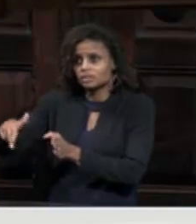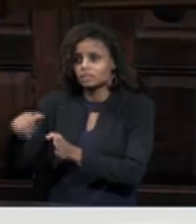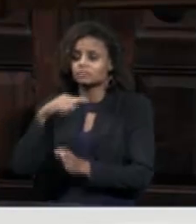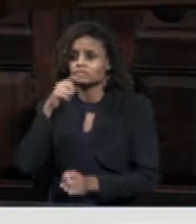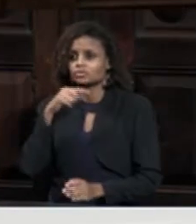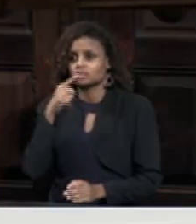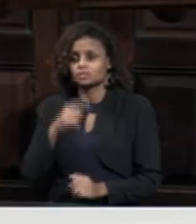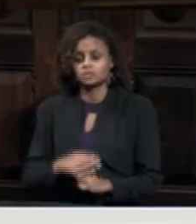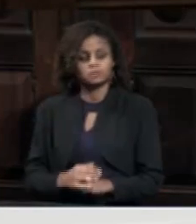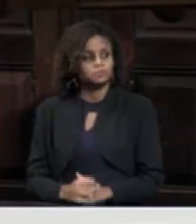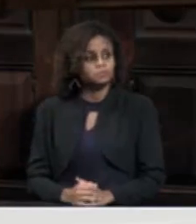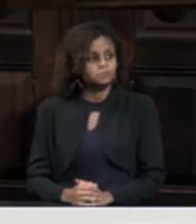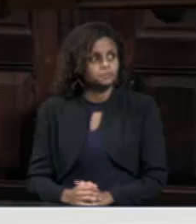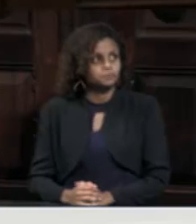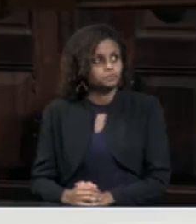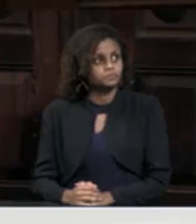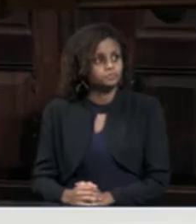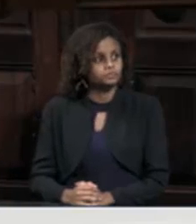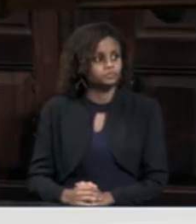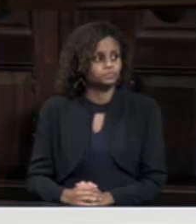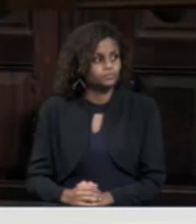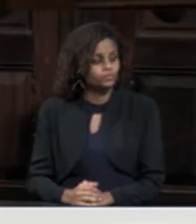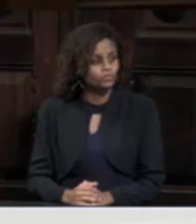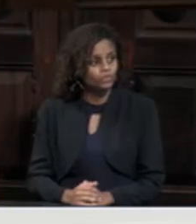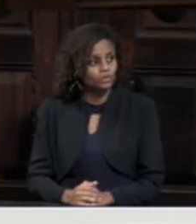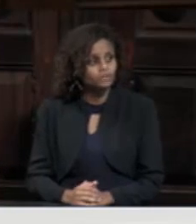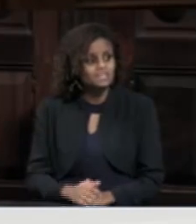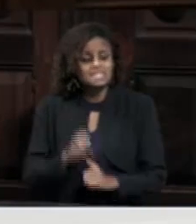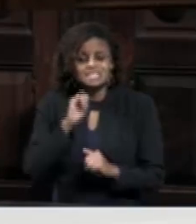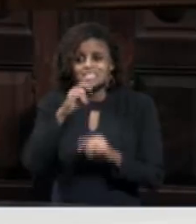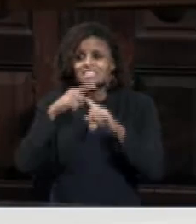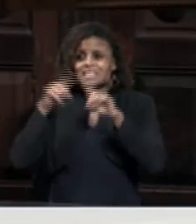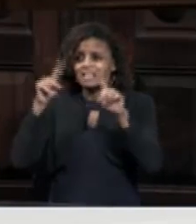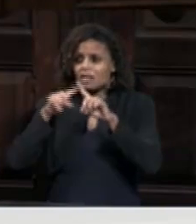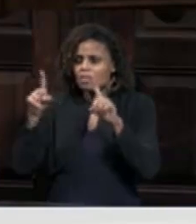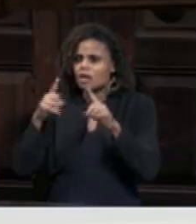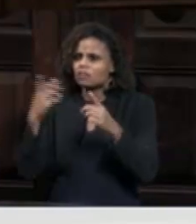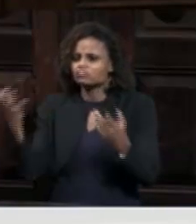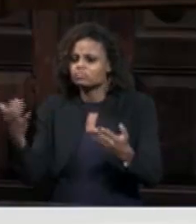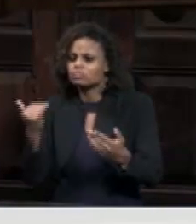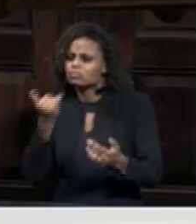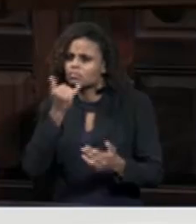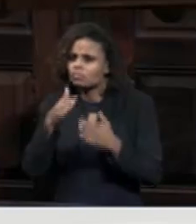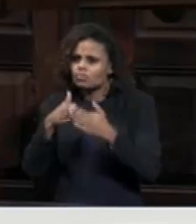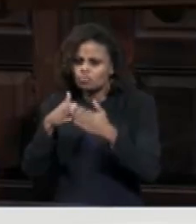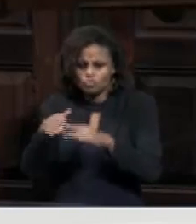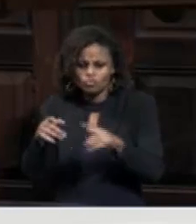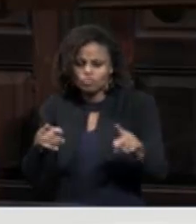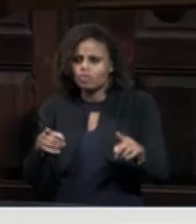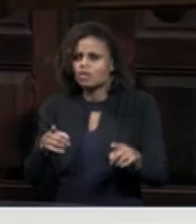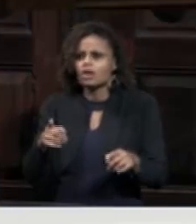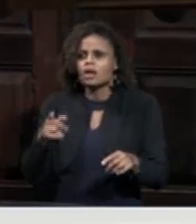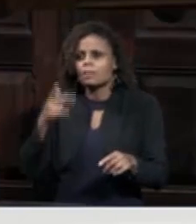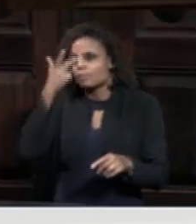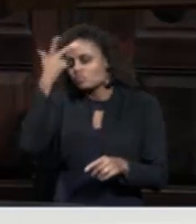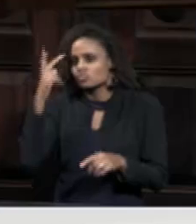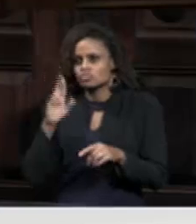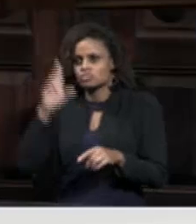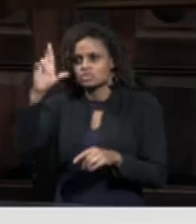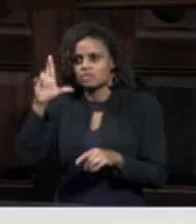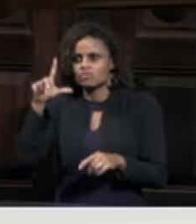fica sujeito a ser destratado por aqueles que se